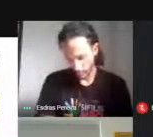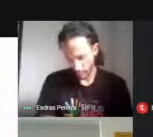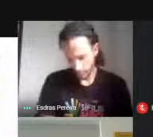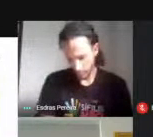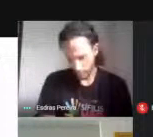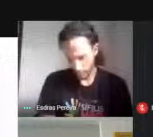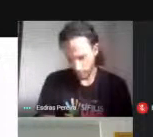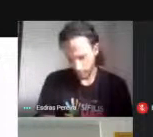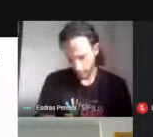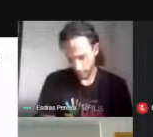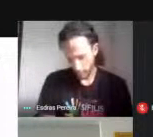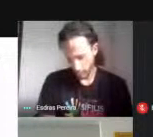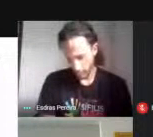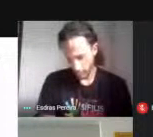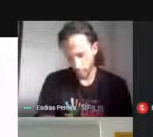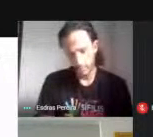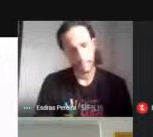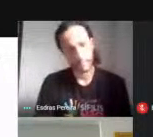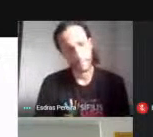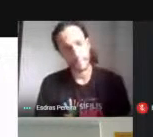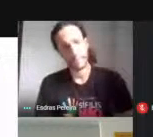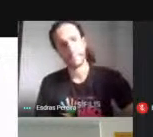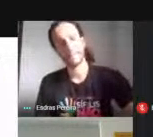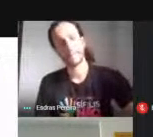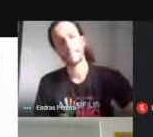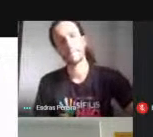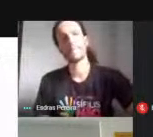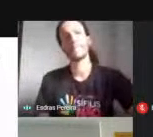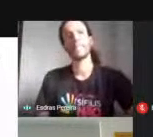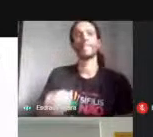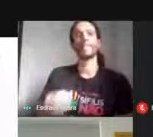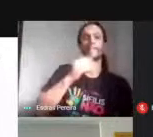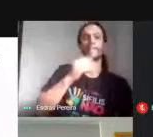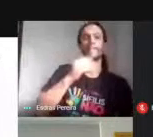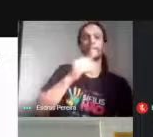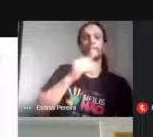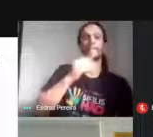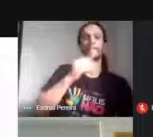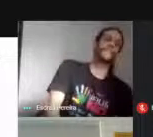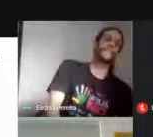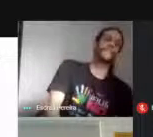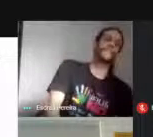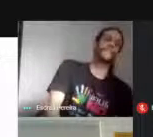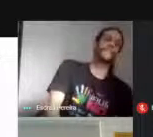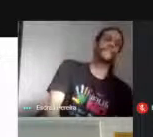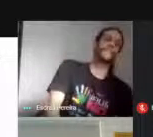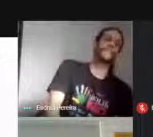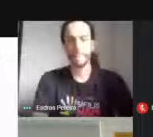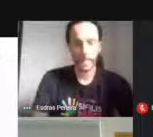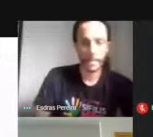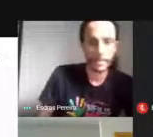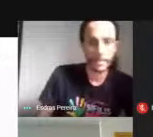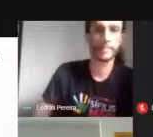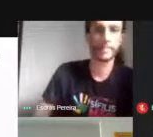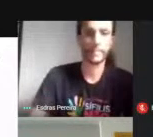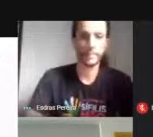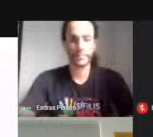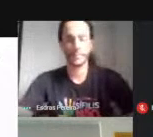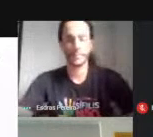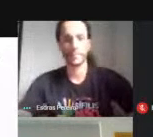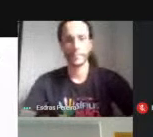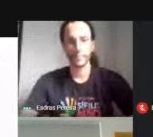nosso organismo. O tratamento, para a gente finalizar, então, assim, temos